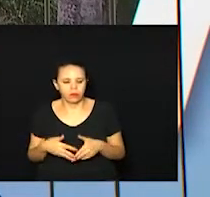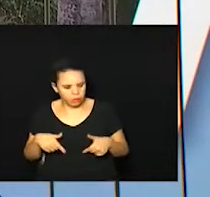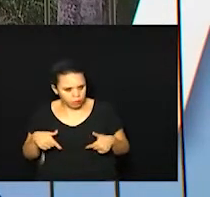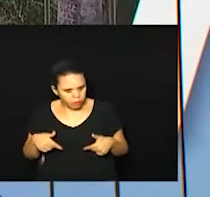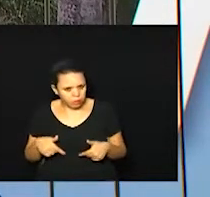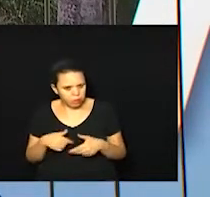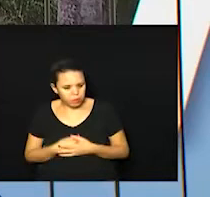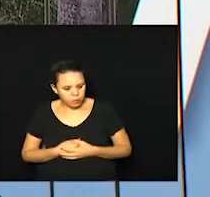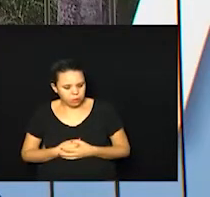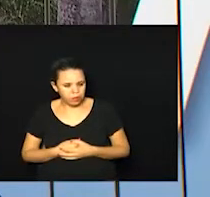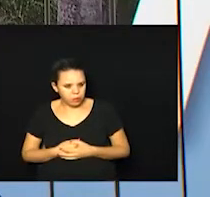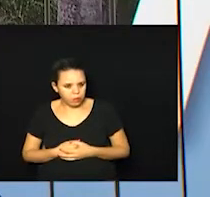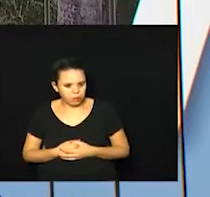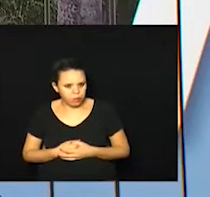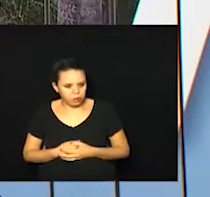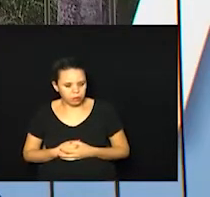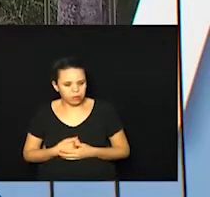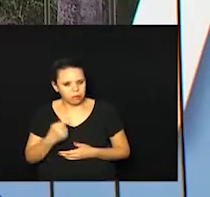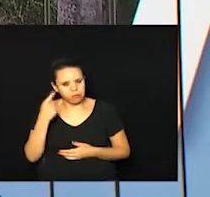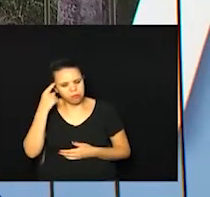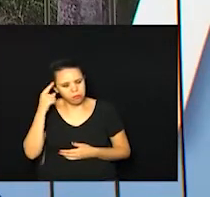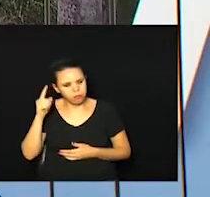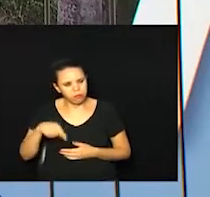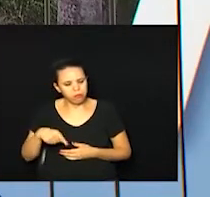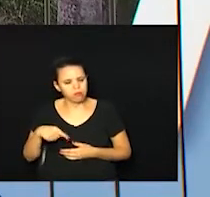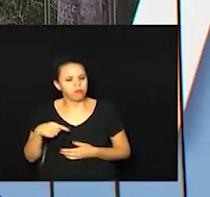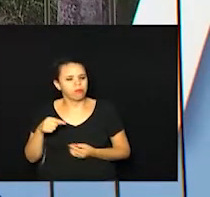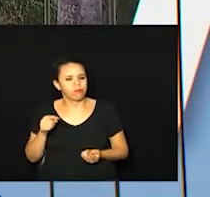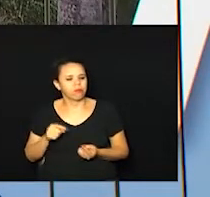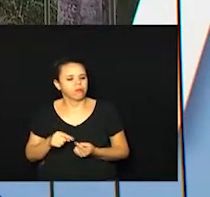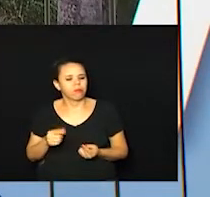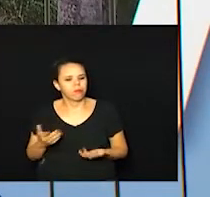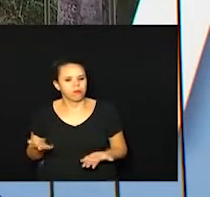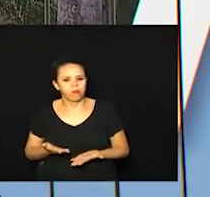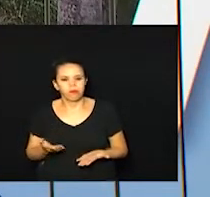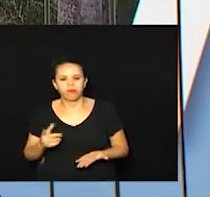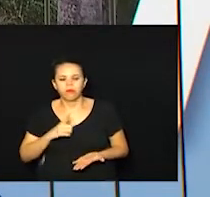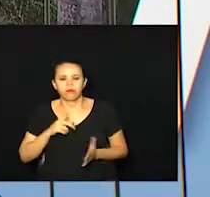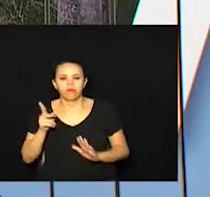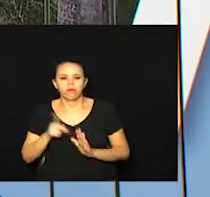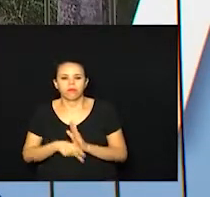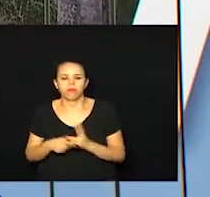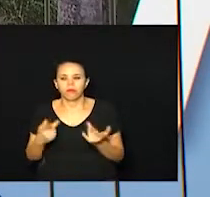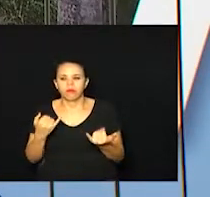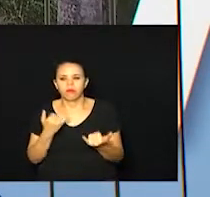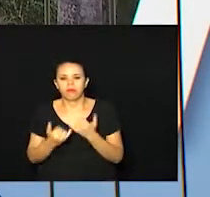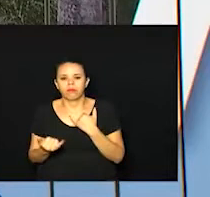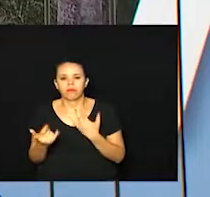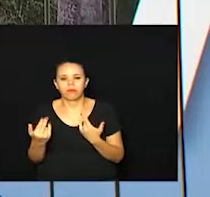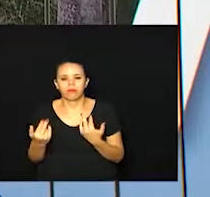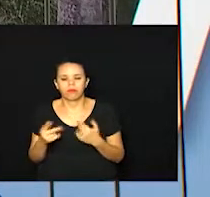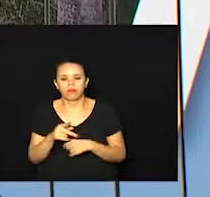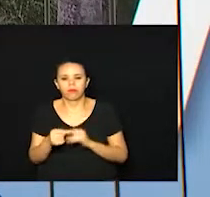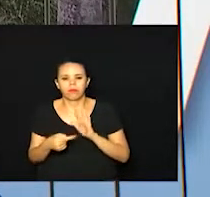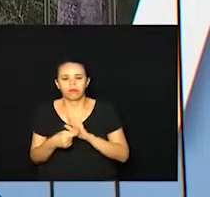isso. Então, essa foi a ideia. Houve um projeto semelhante